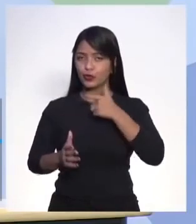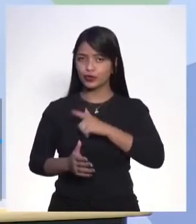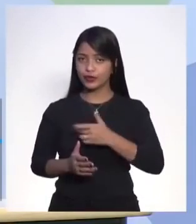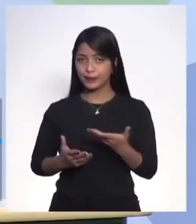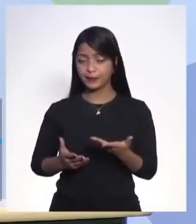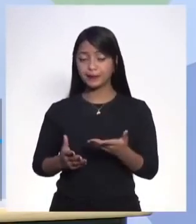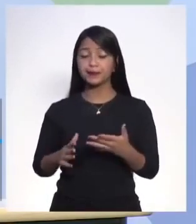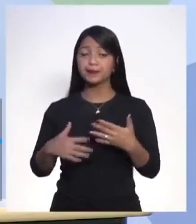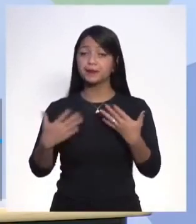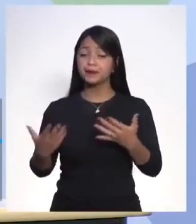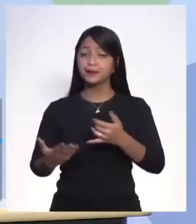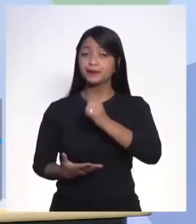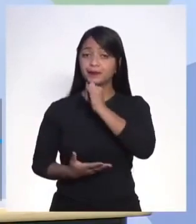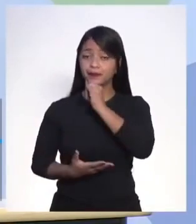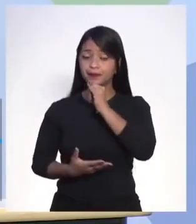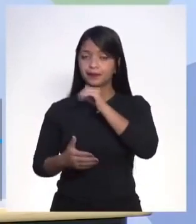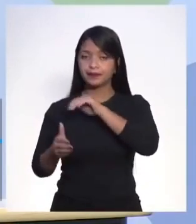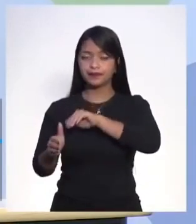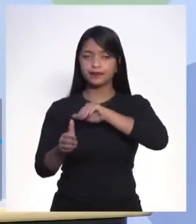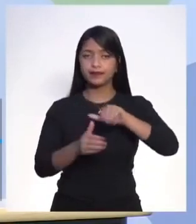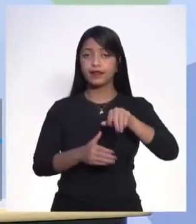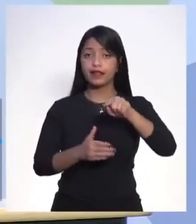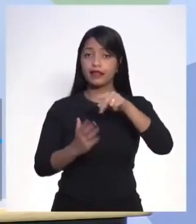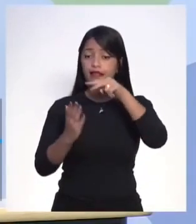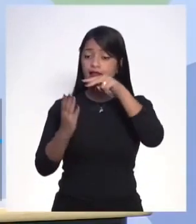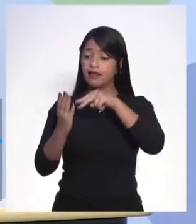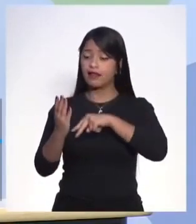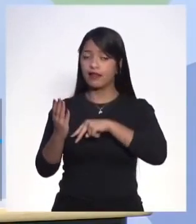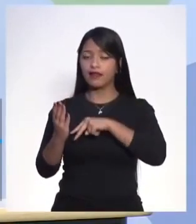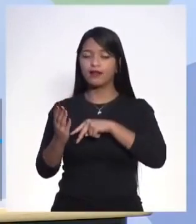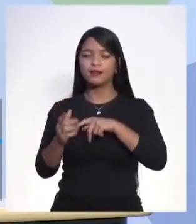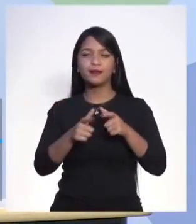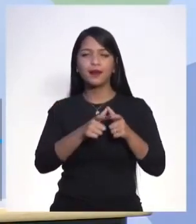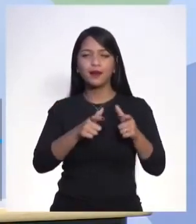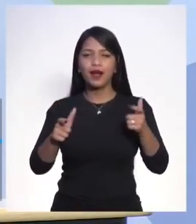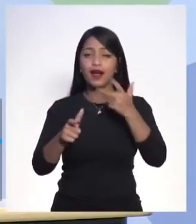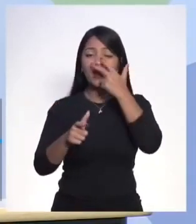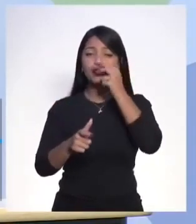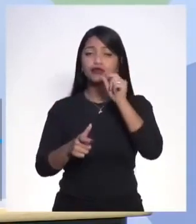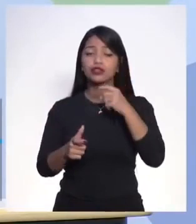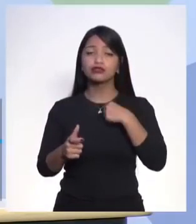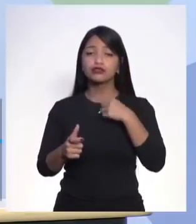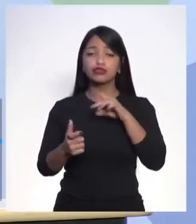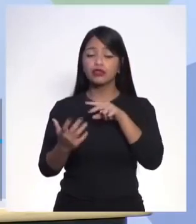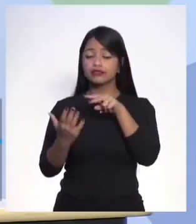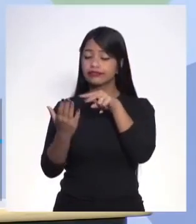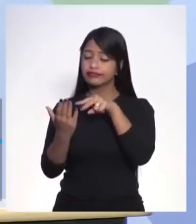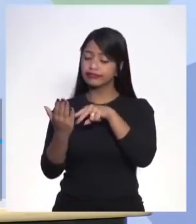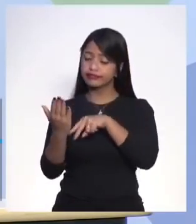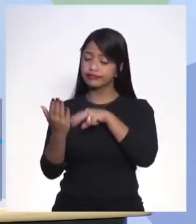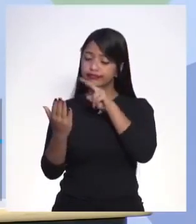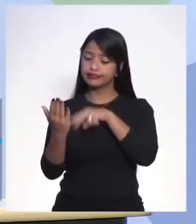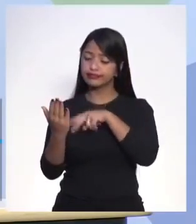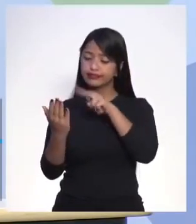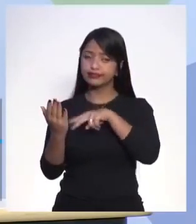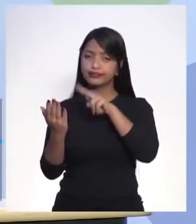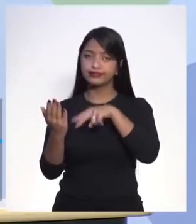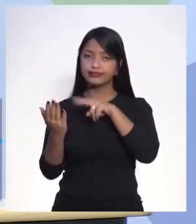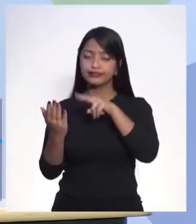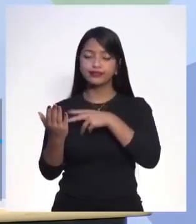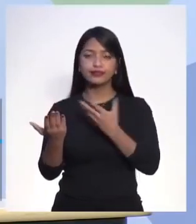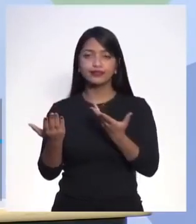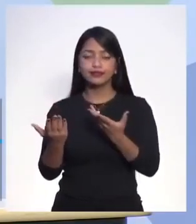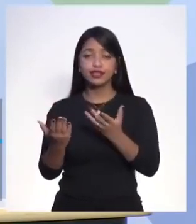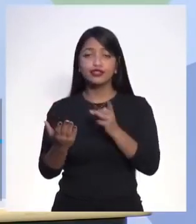você ler, no sentido que a maioria acha que seja leitura, na verdade você só decodifica, né? Você sabe juntar